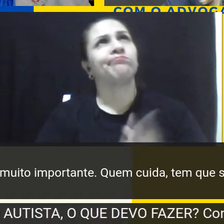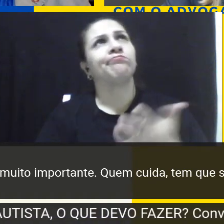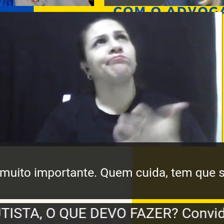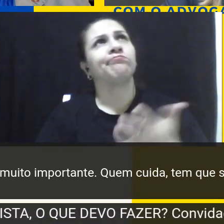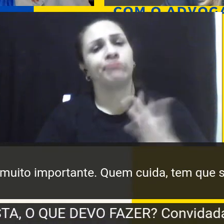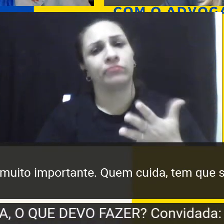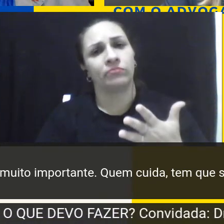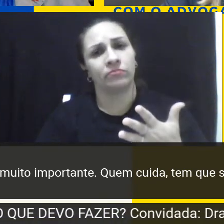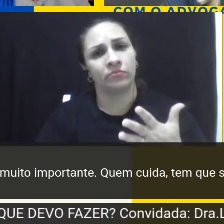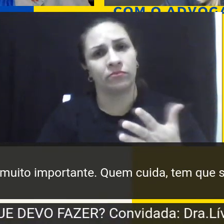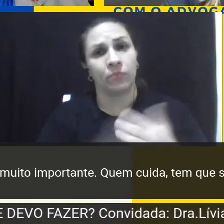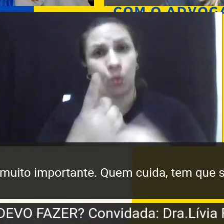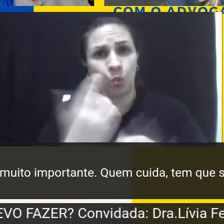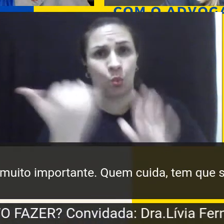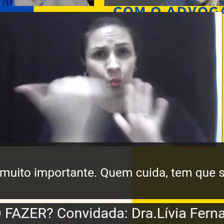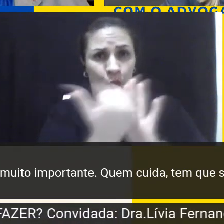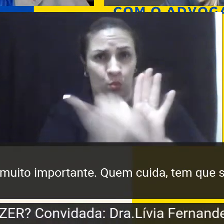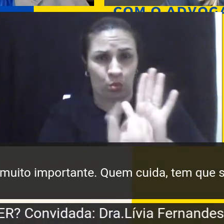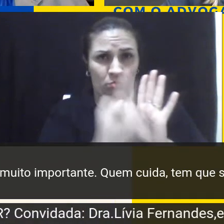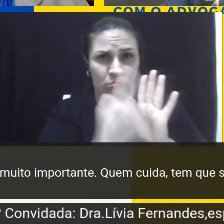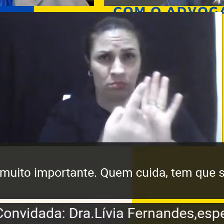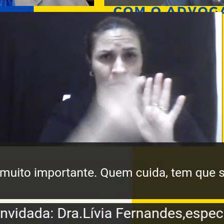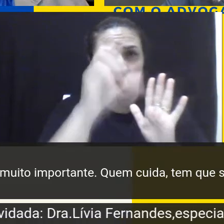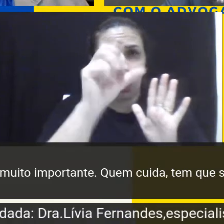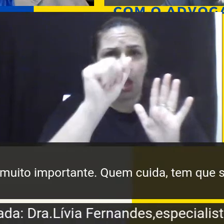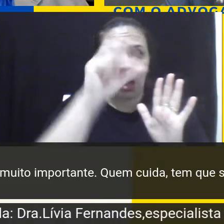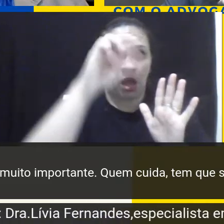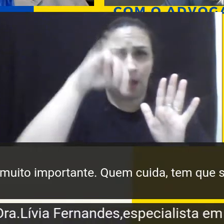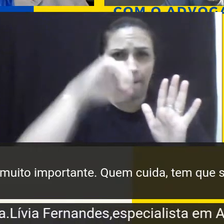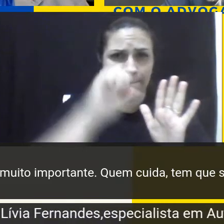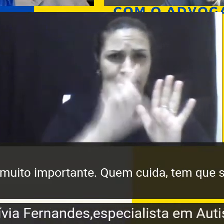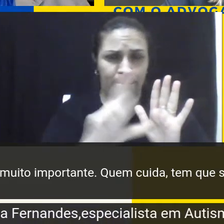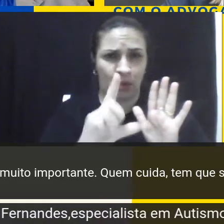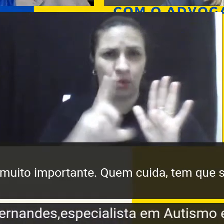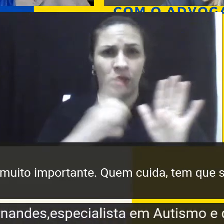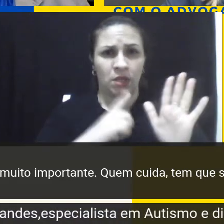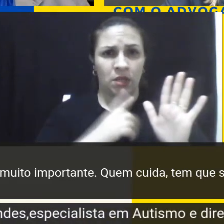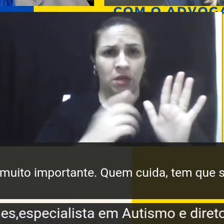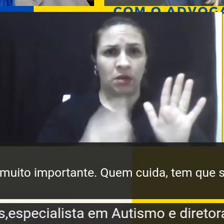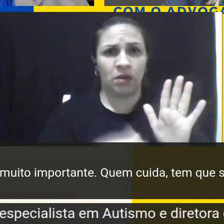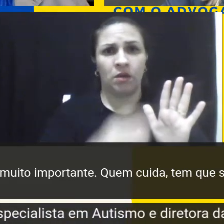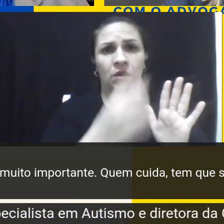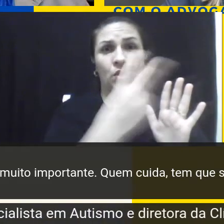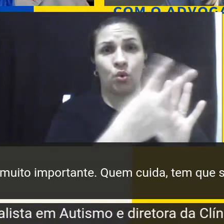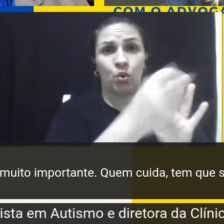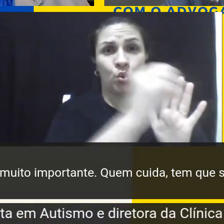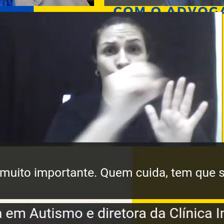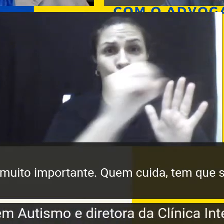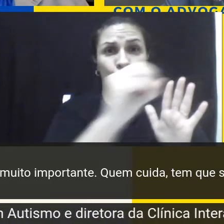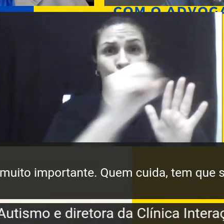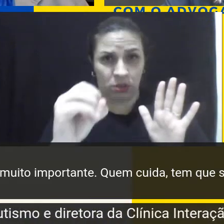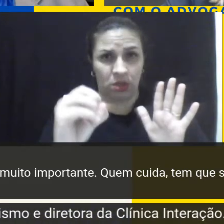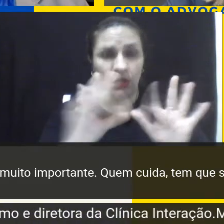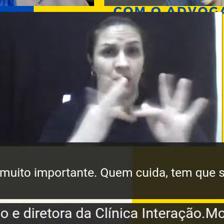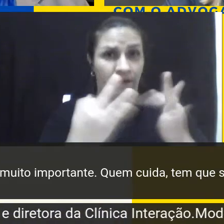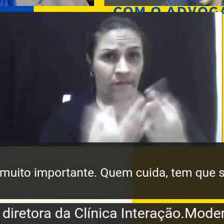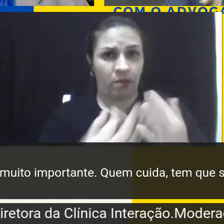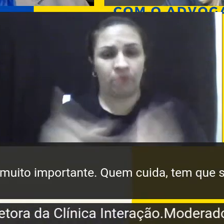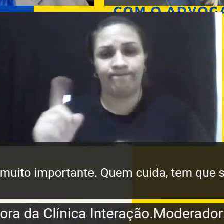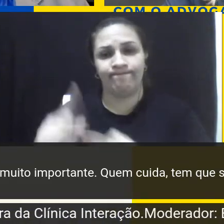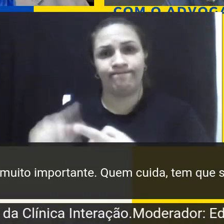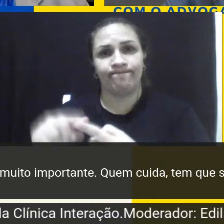Em um programa da AMIL, a gente já está com cerca de 200 famílias.